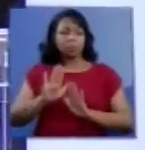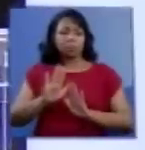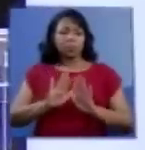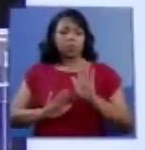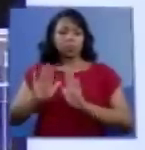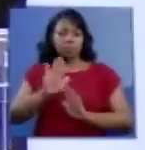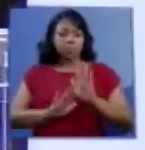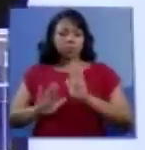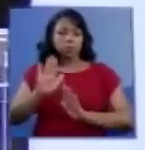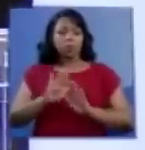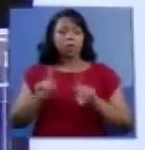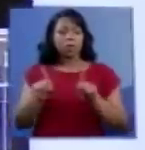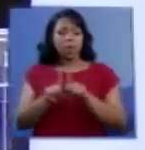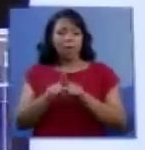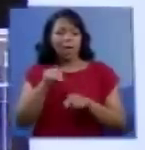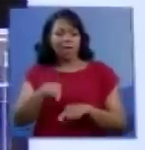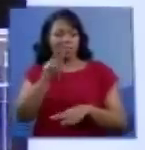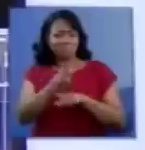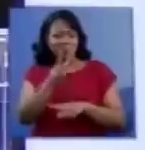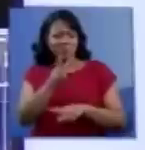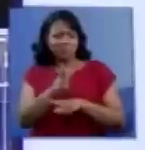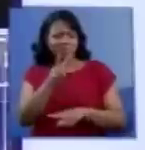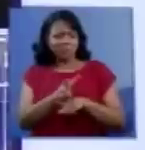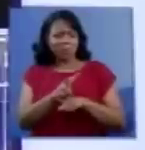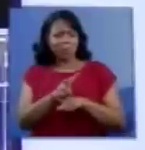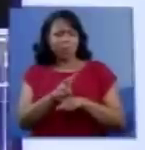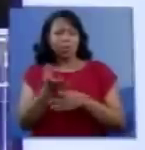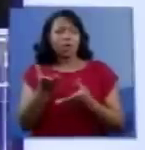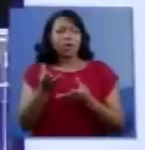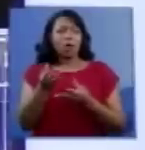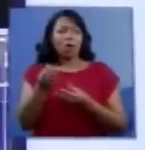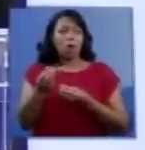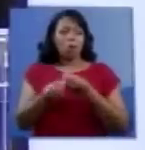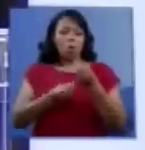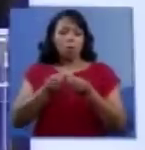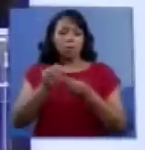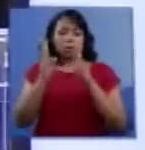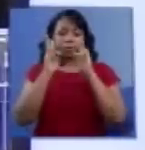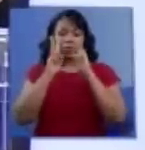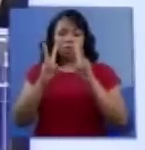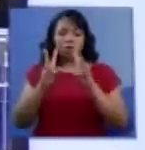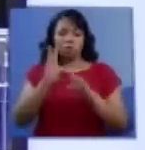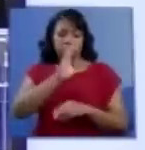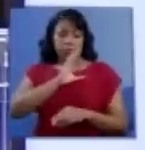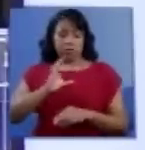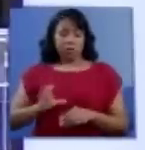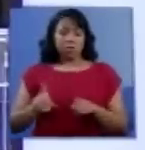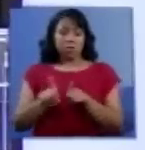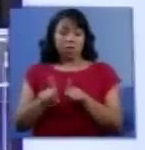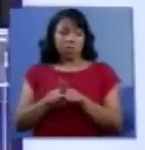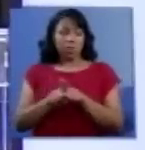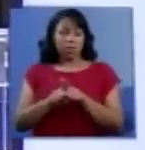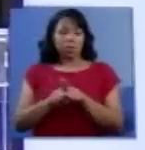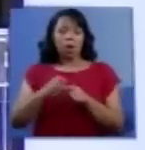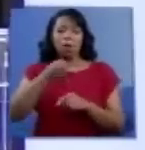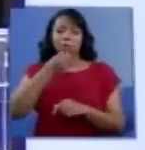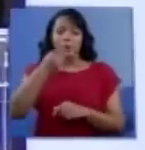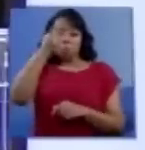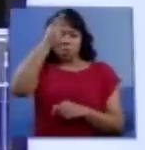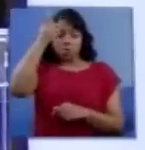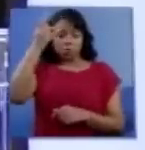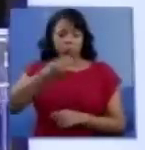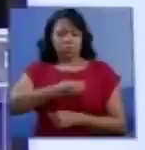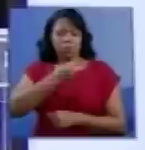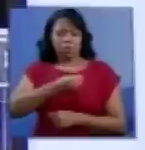este manto que protege é a figura dentro da da Visão Cristã a figura do bom samaritano